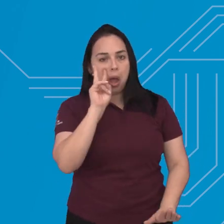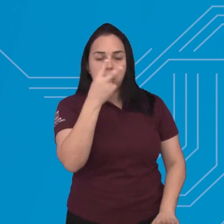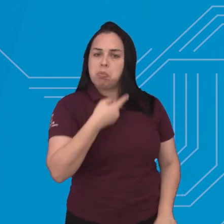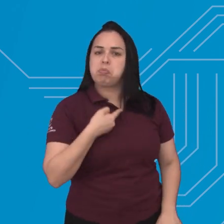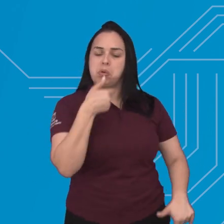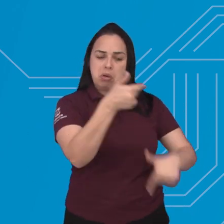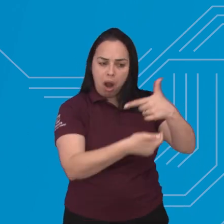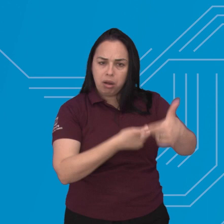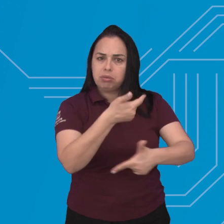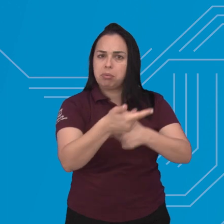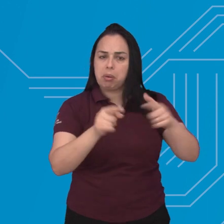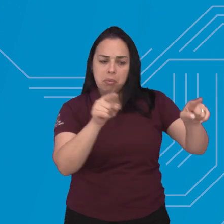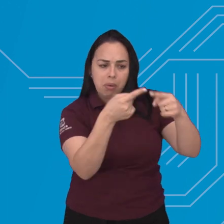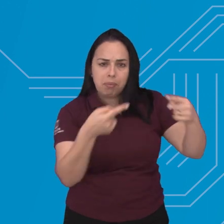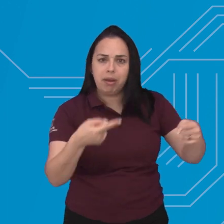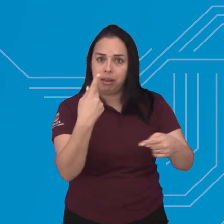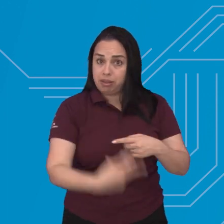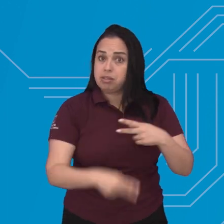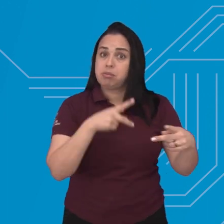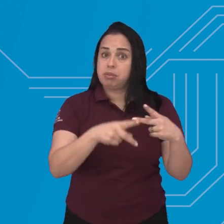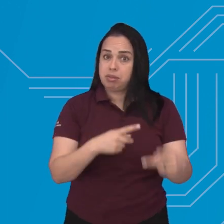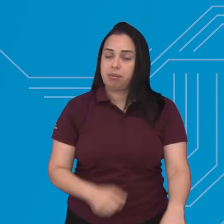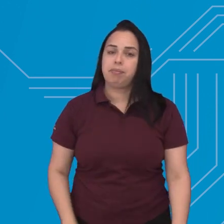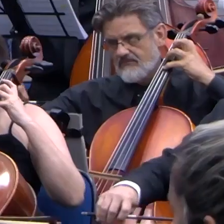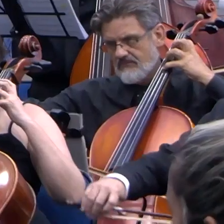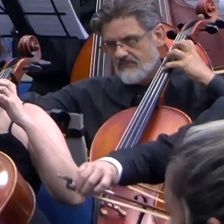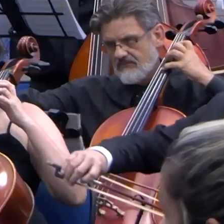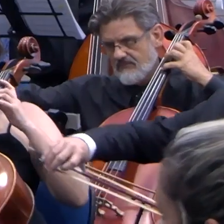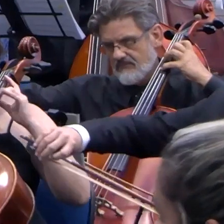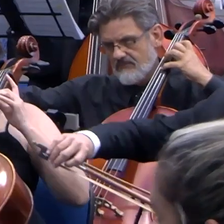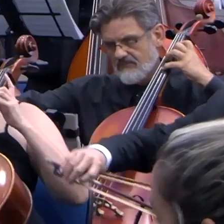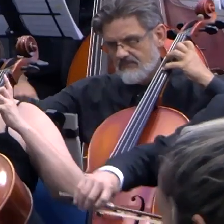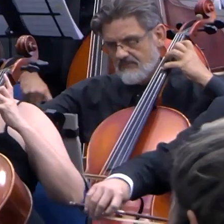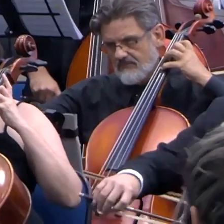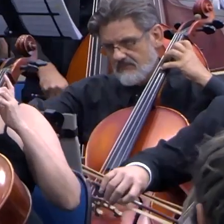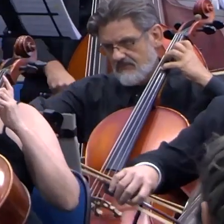Rita e reconhece o trabalho do musicista aqui na cidade.